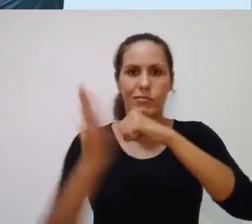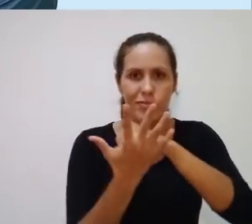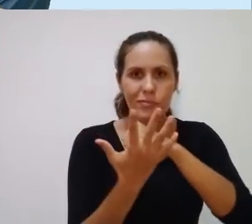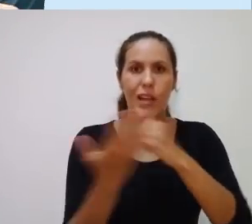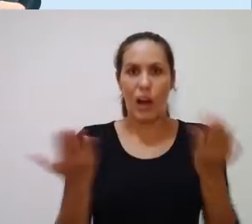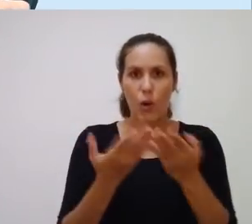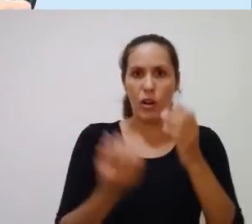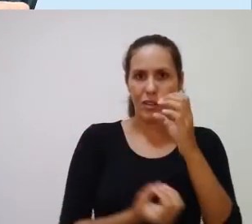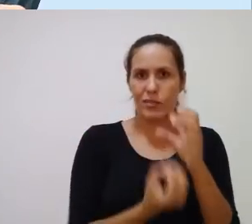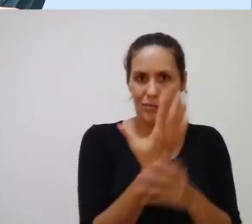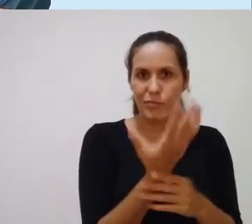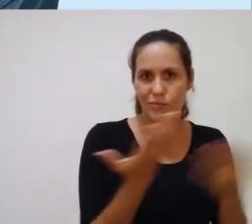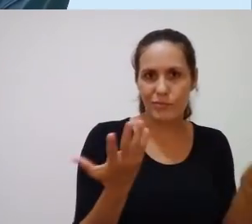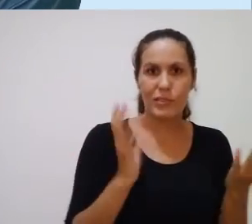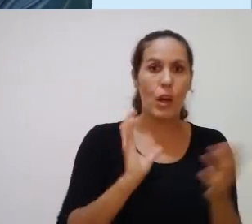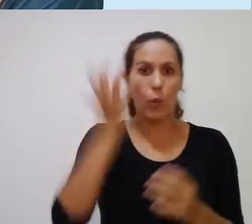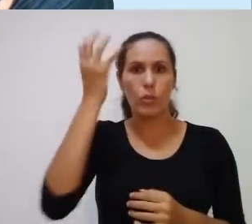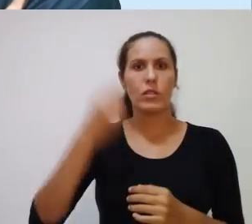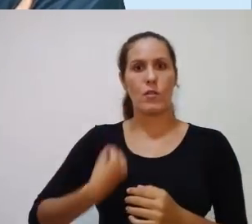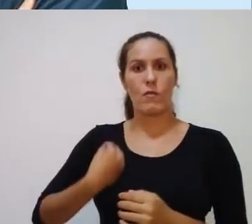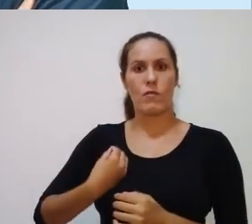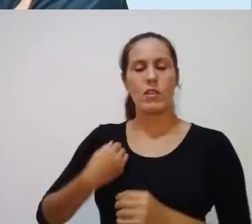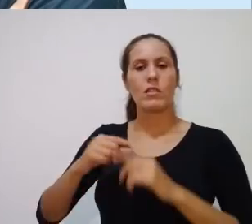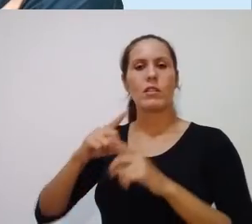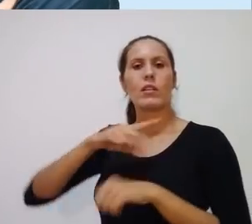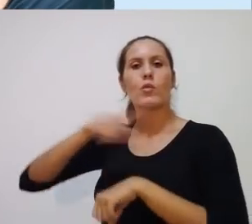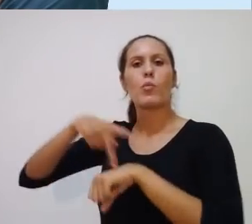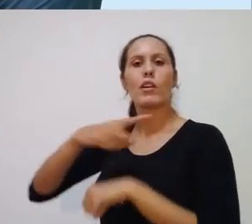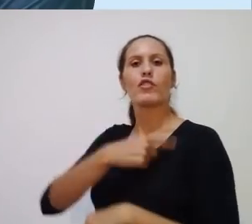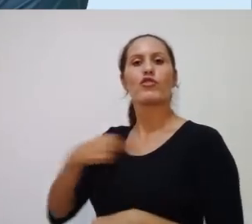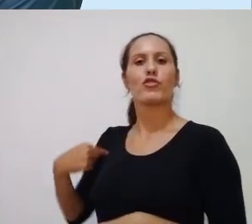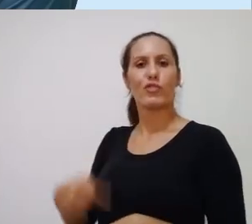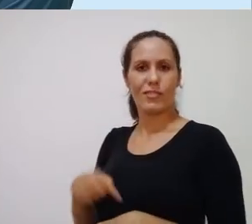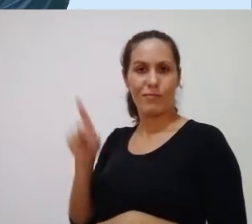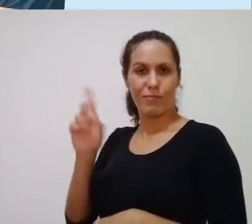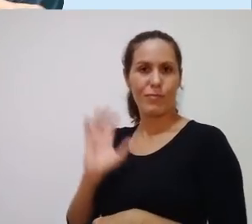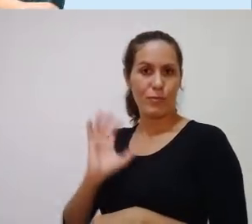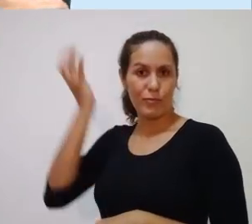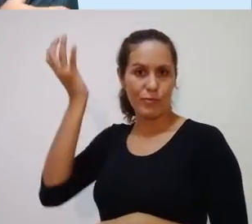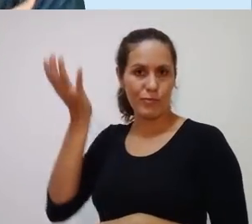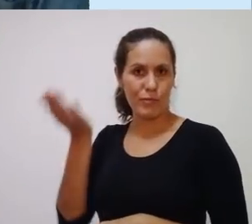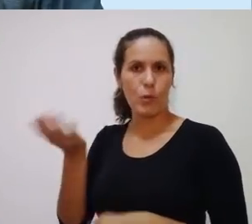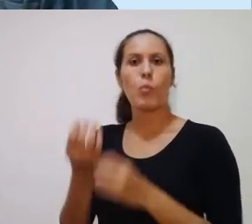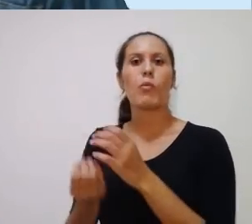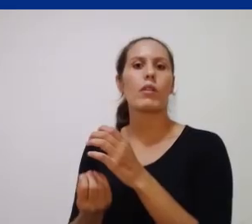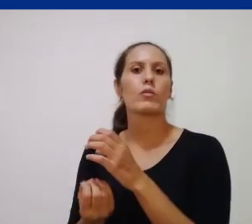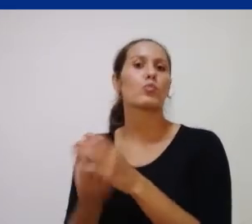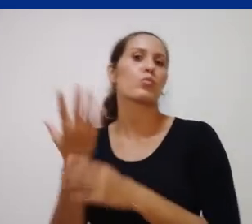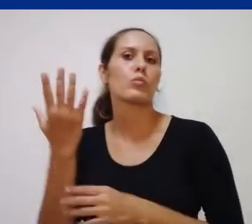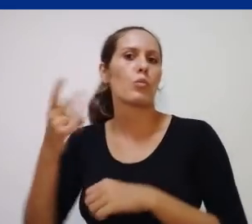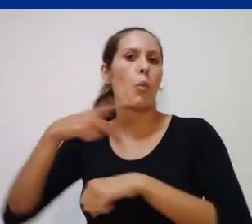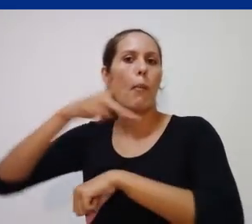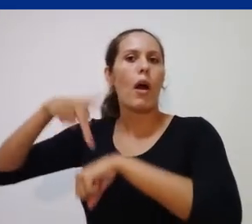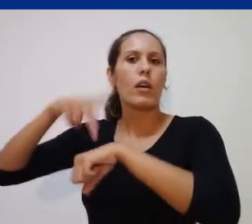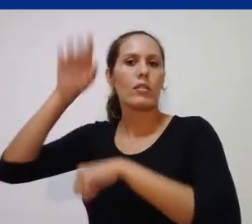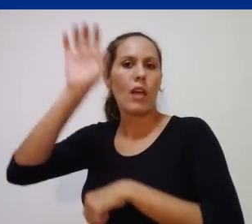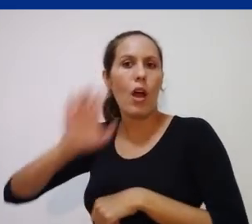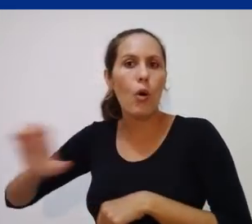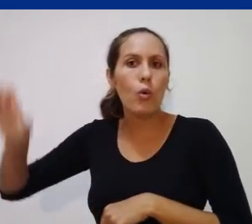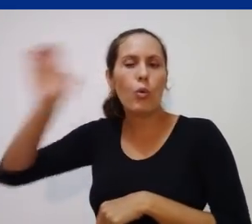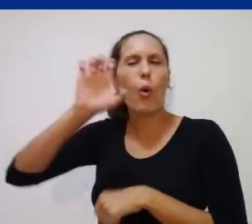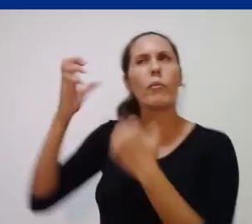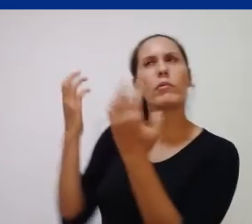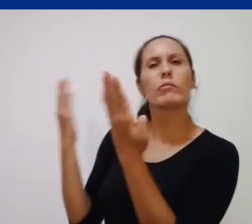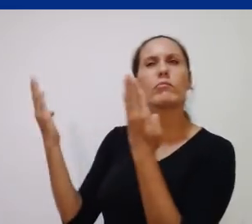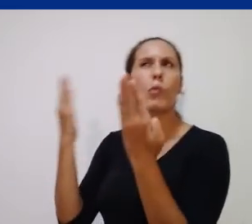China, ou de como ele aconteceu, ou como ele se deu ali em países da Europa, e você faz um comparativo com o restado do Brasil. Sim.